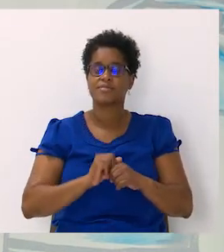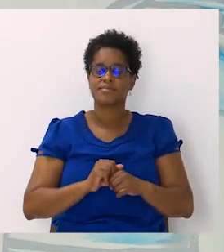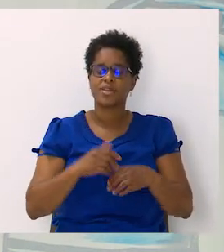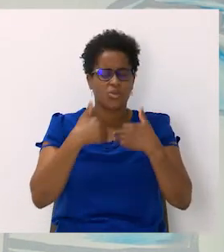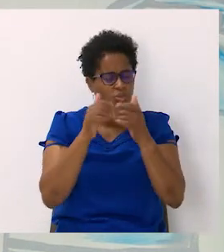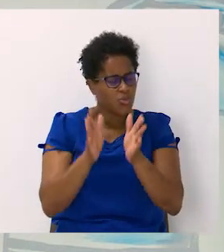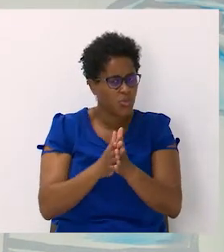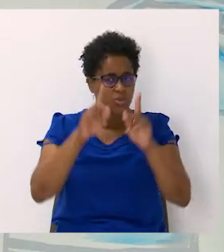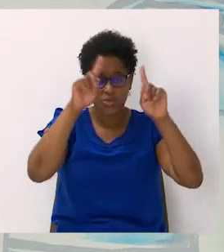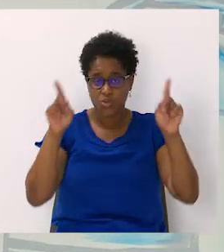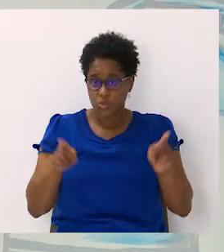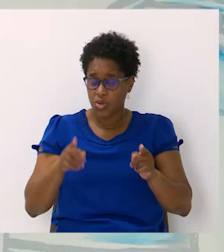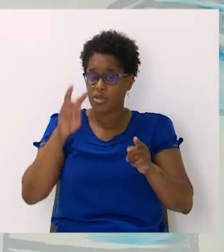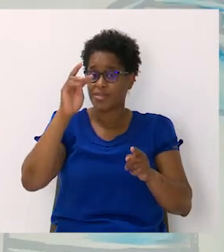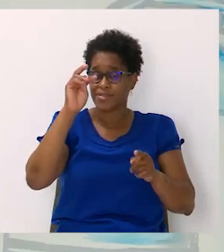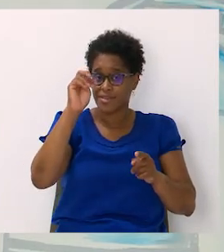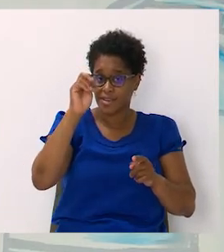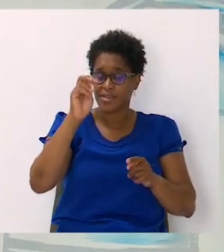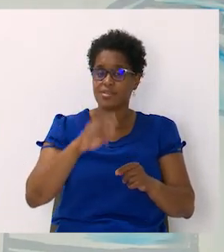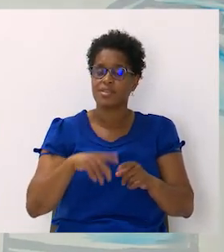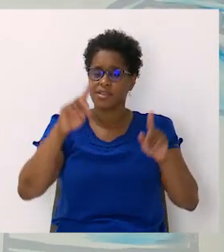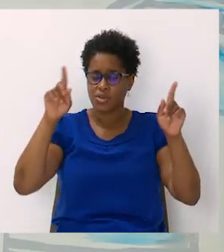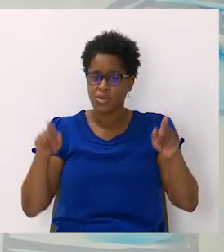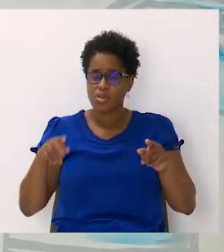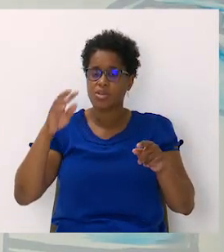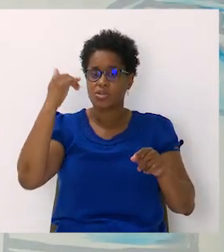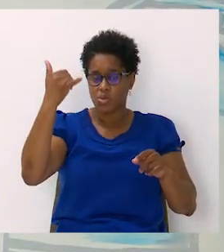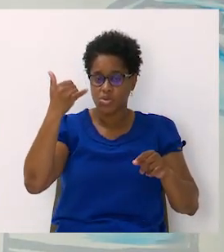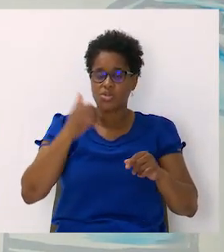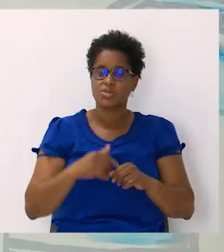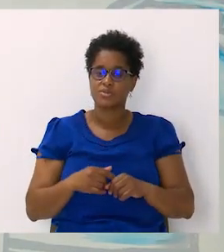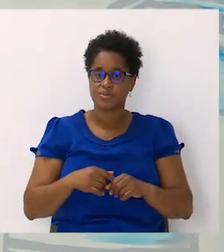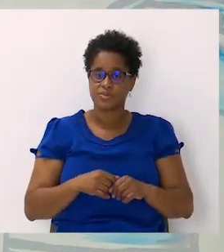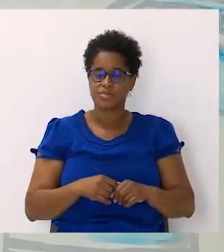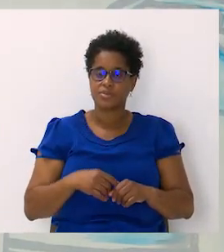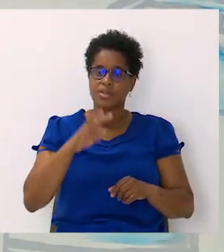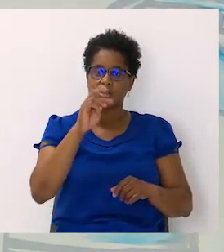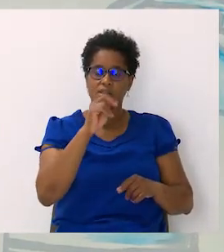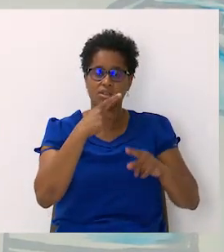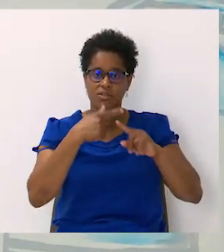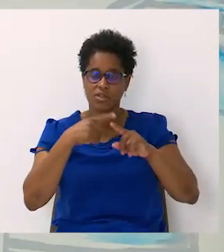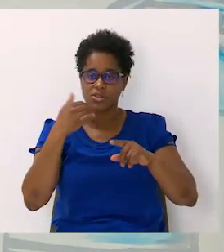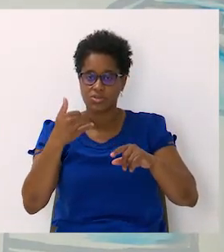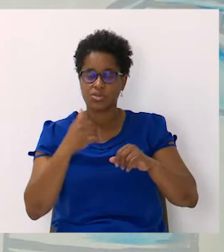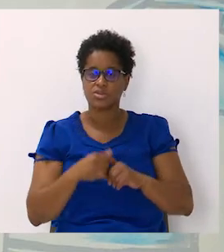3. Tudo de expoente 3, ainda de expoente 2. 3 vezes 2.